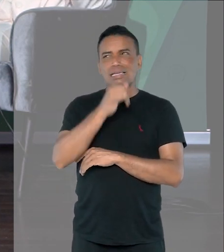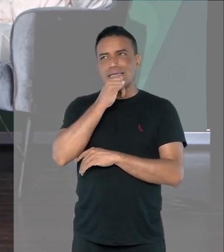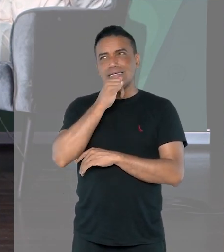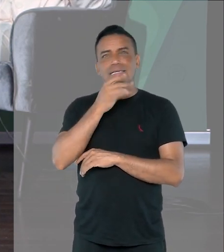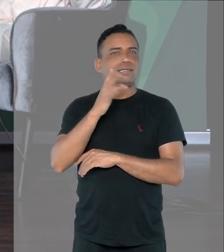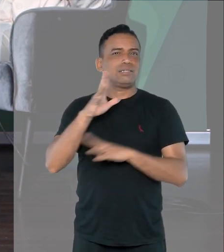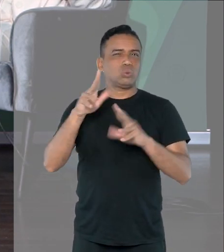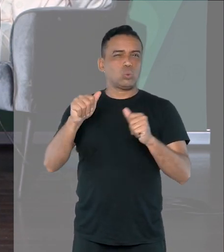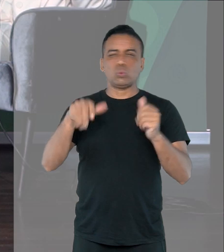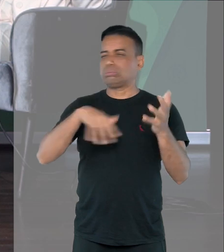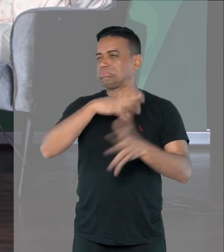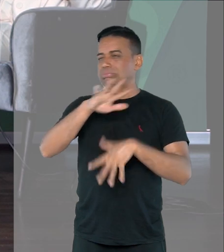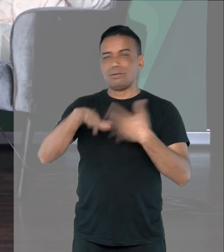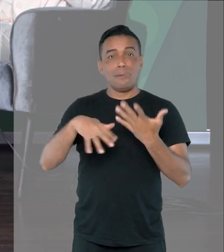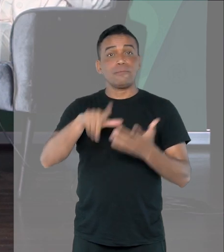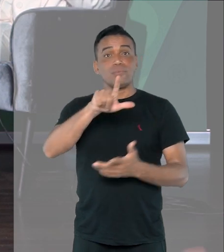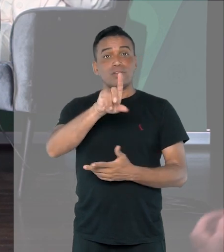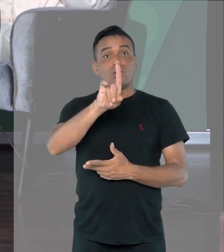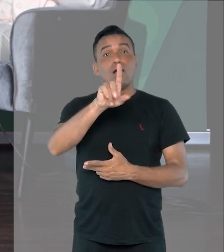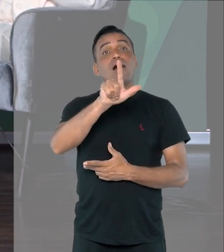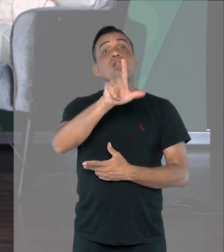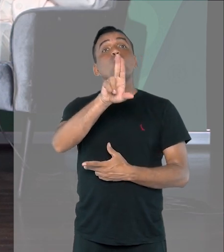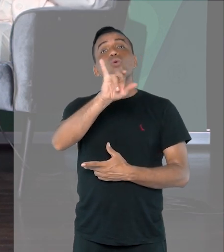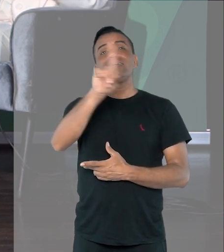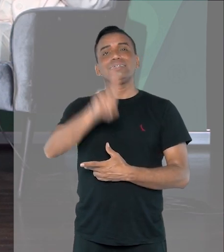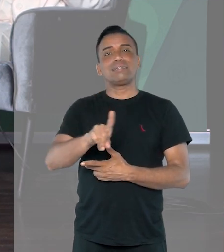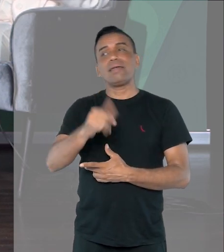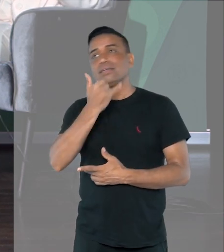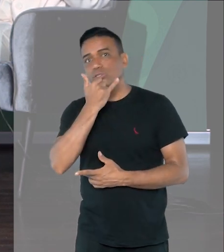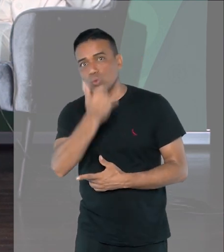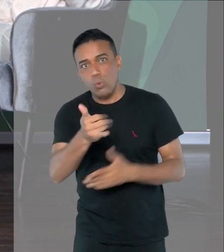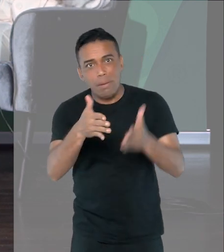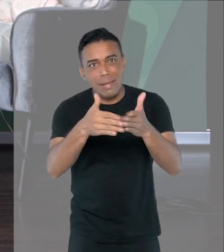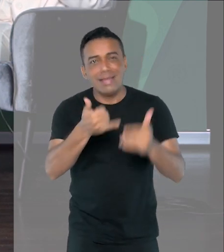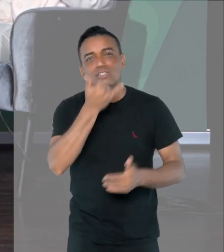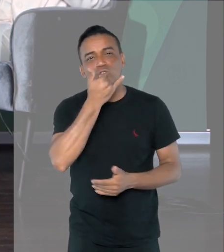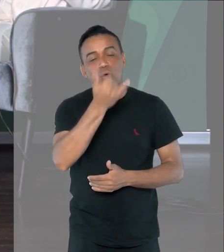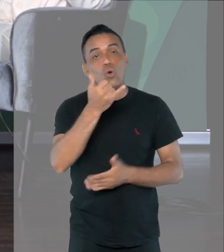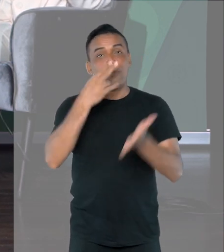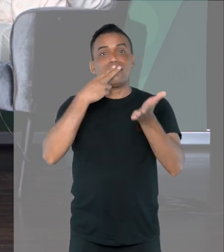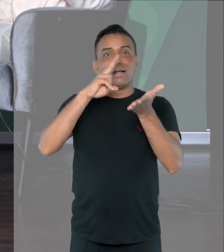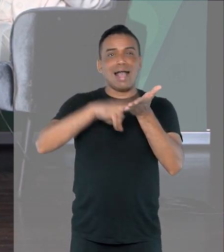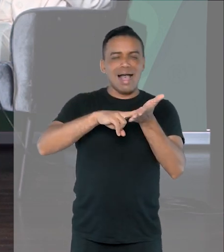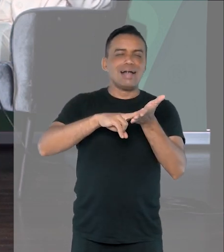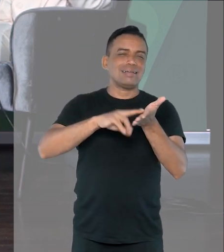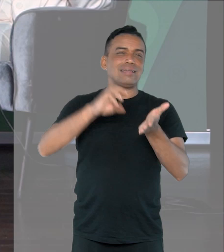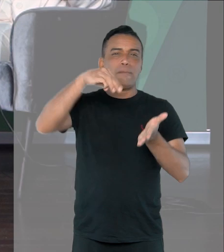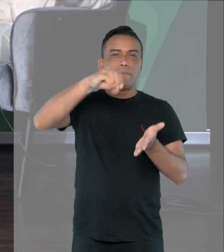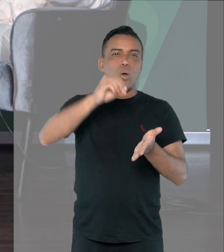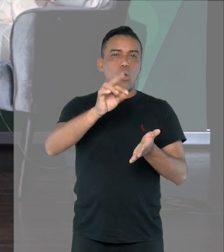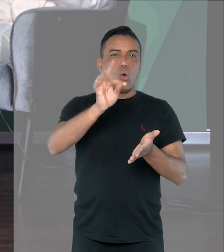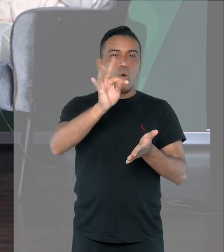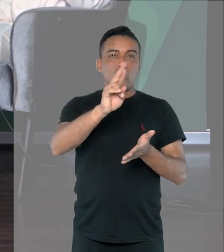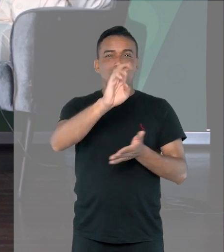se desculpa. Quando ele faz a carta de Montreux, ele diz: não, eu nunca, eu e meu irmão